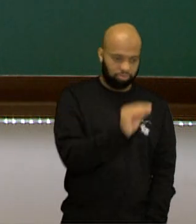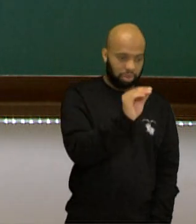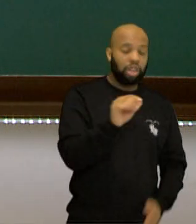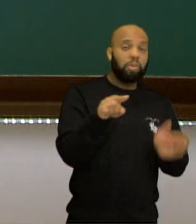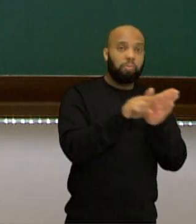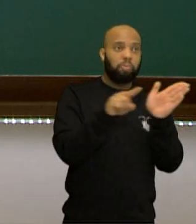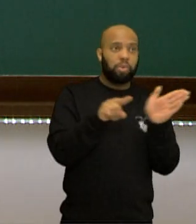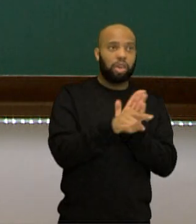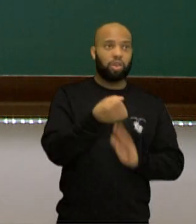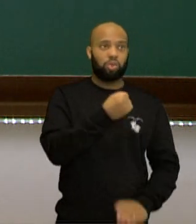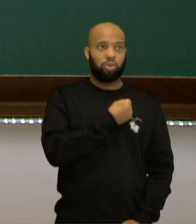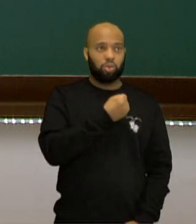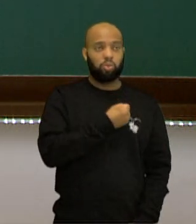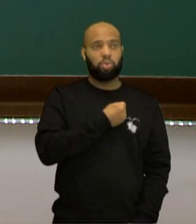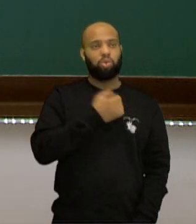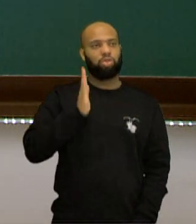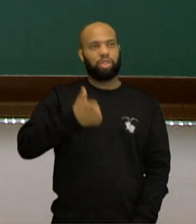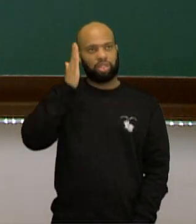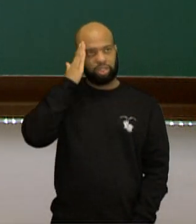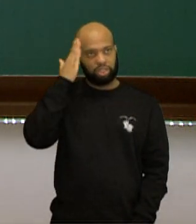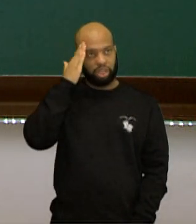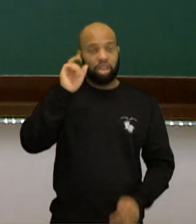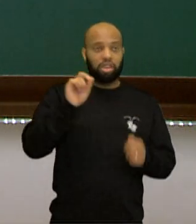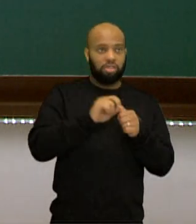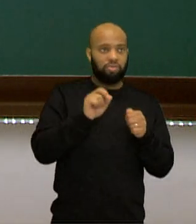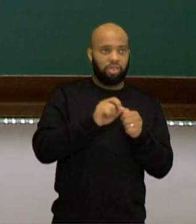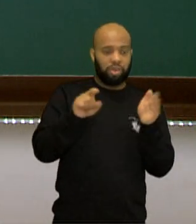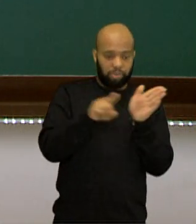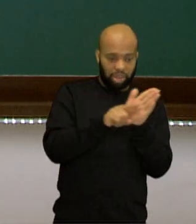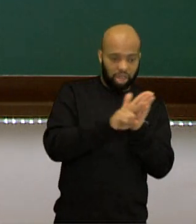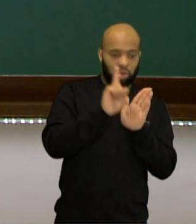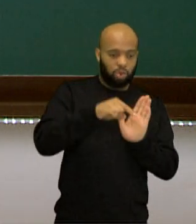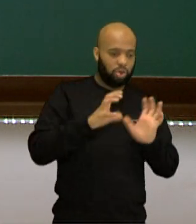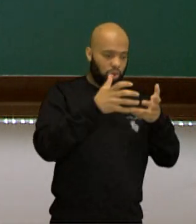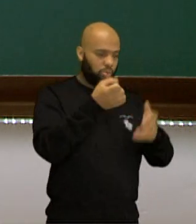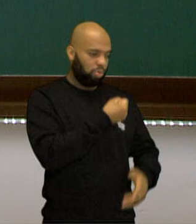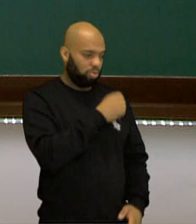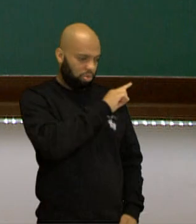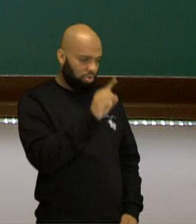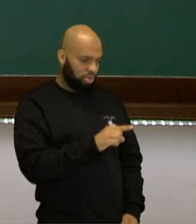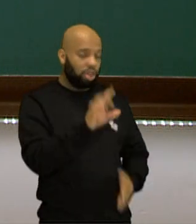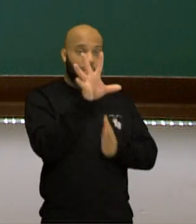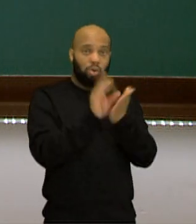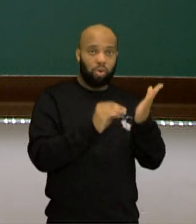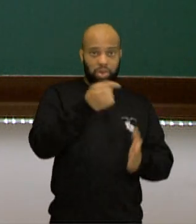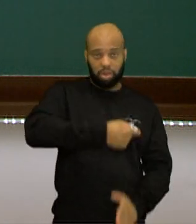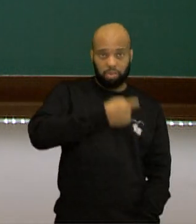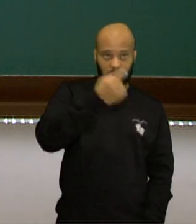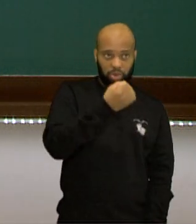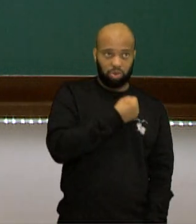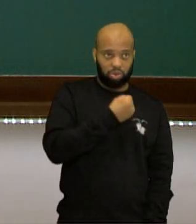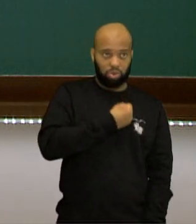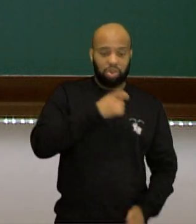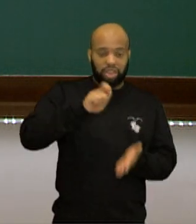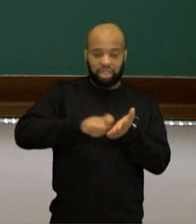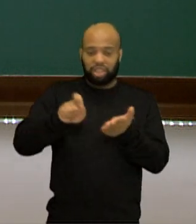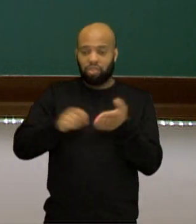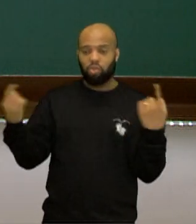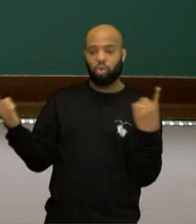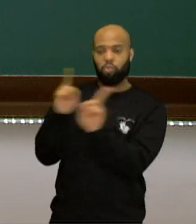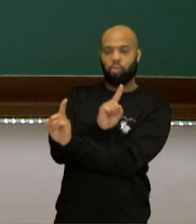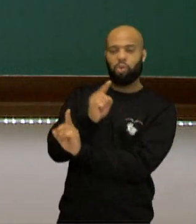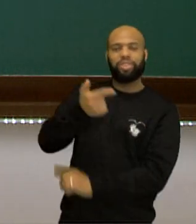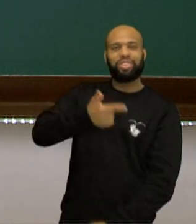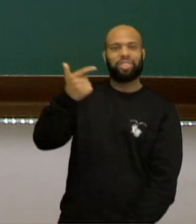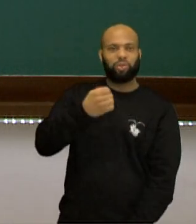número que está aqui. Aqui temos a subtração de números inteiros, repete o primeiro, escreve o oposto do segundo número.